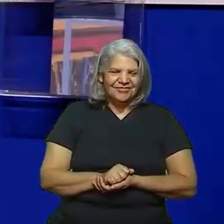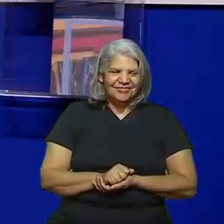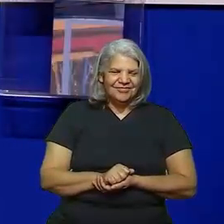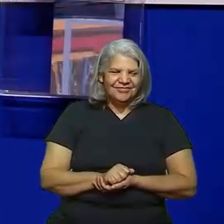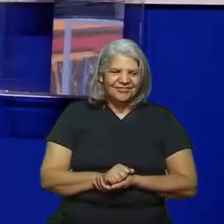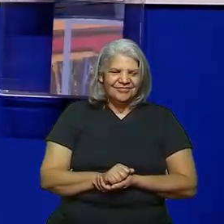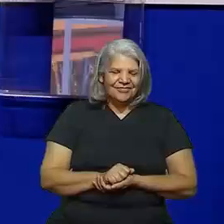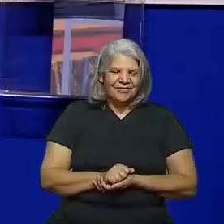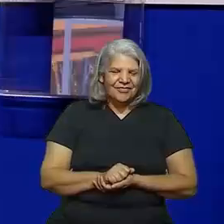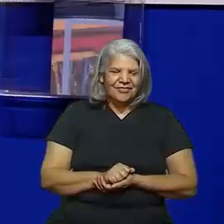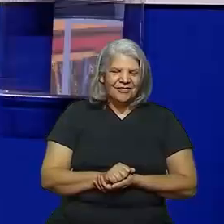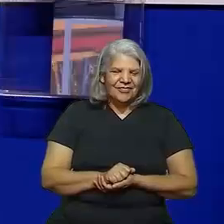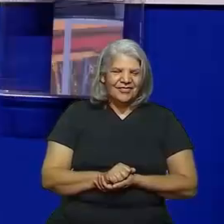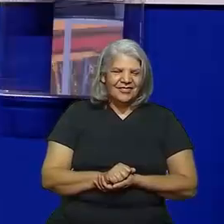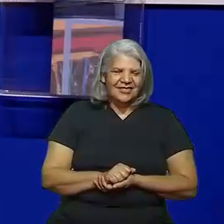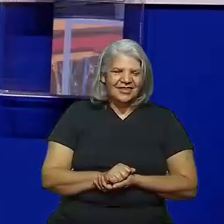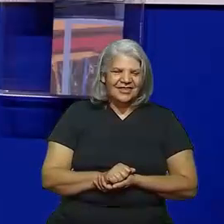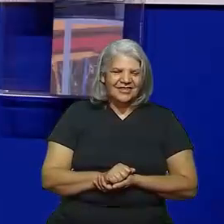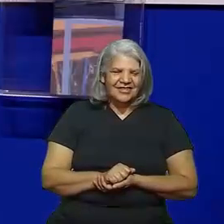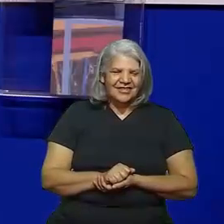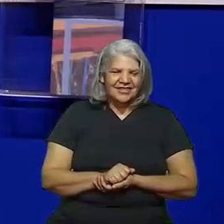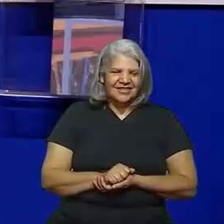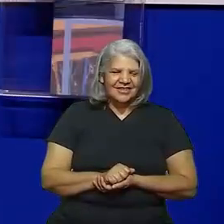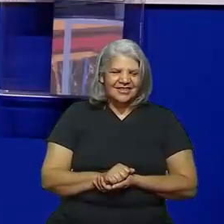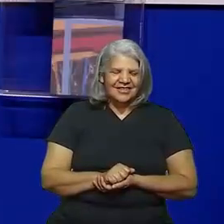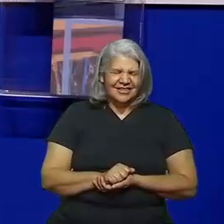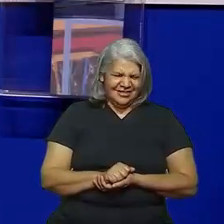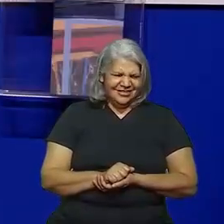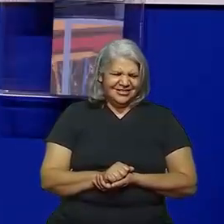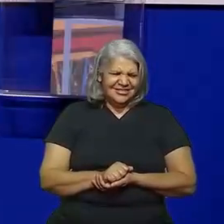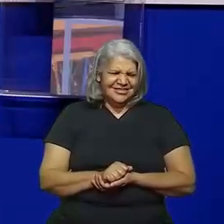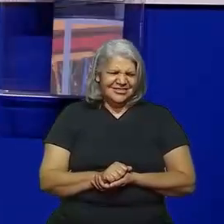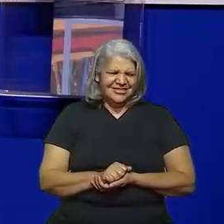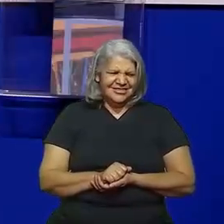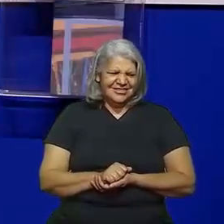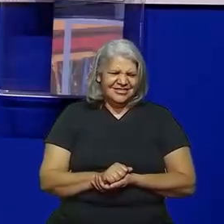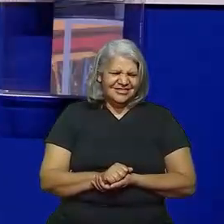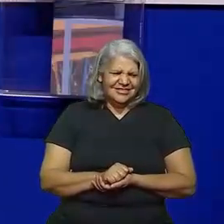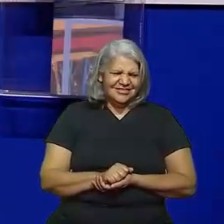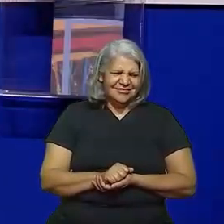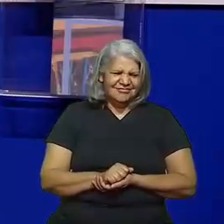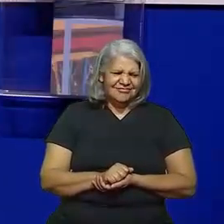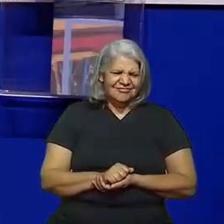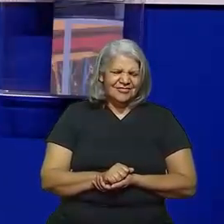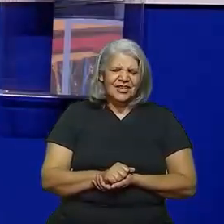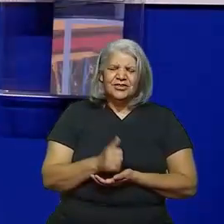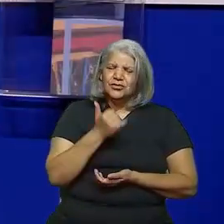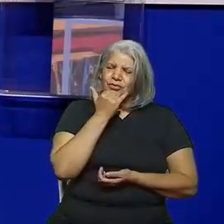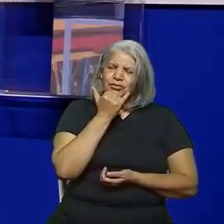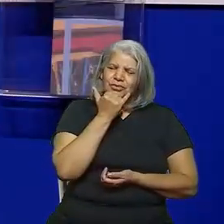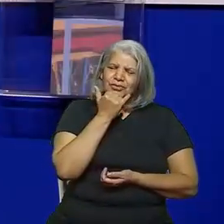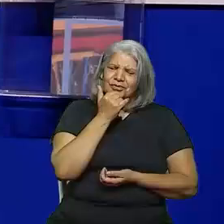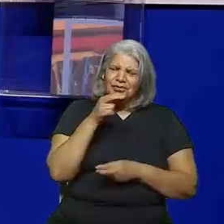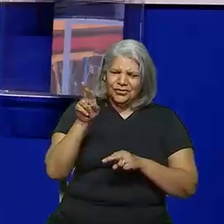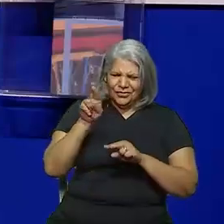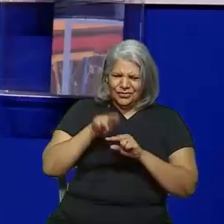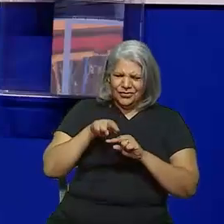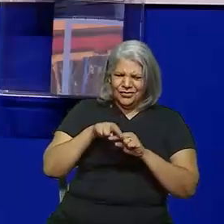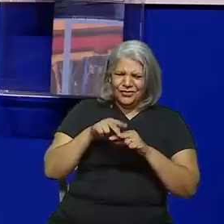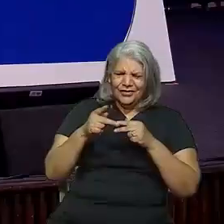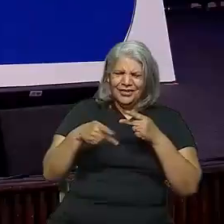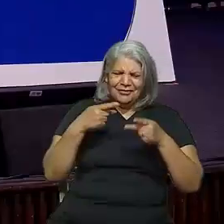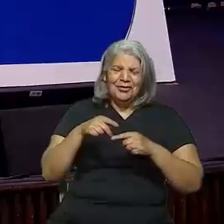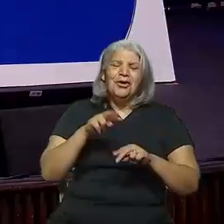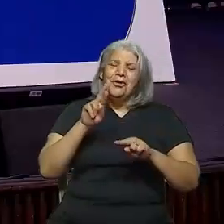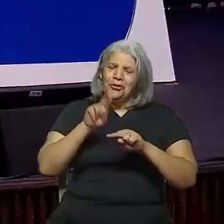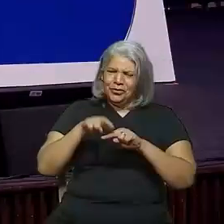foi publicado na Alemanha. Ih, o poeta Drummond está entrando. Drummond entrou, desculpa. O Drummond está me